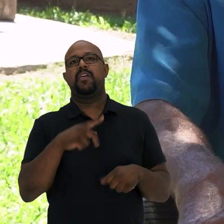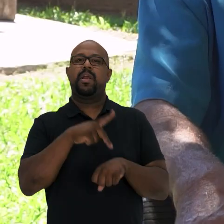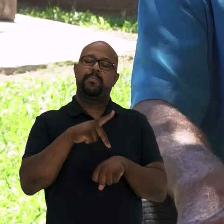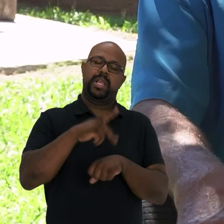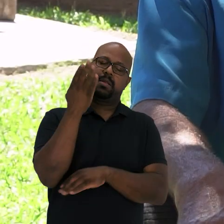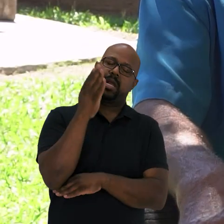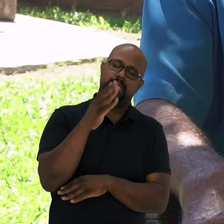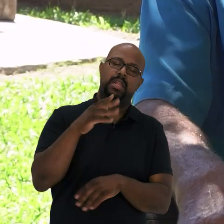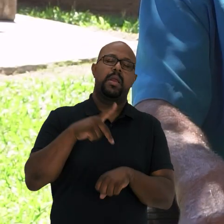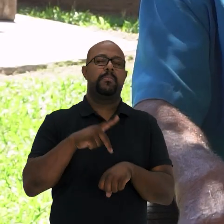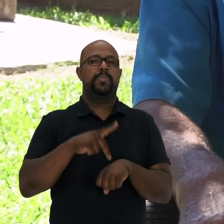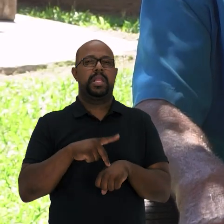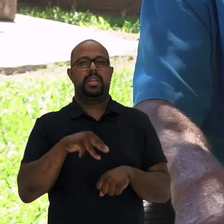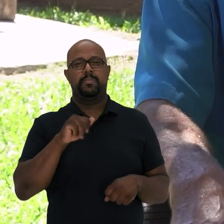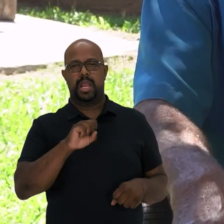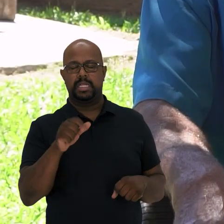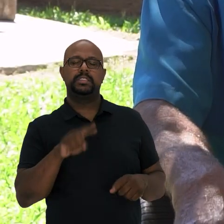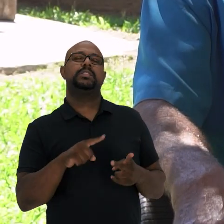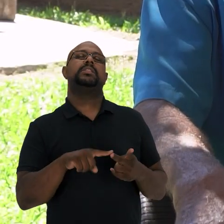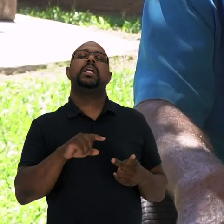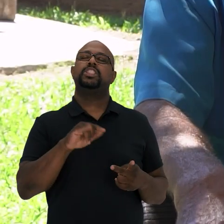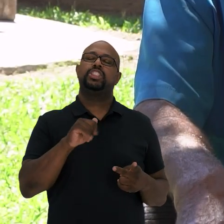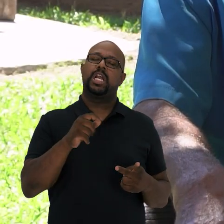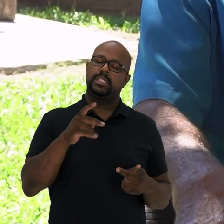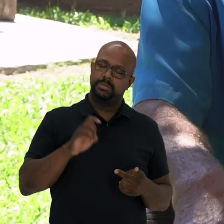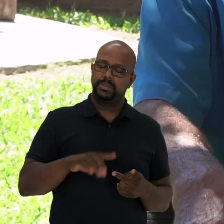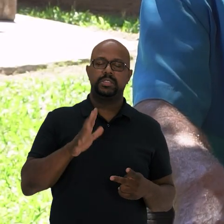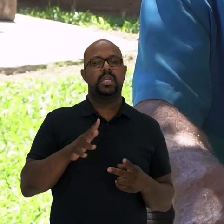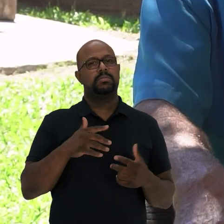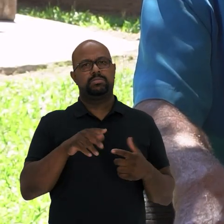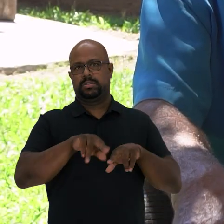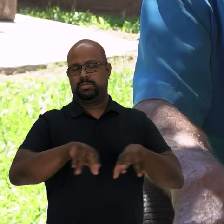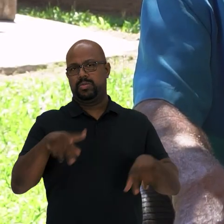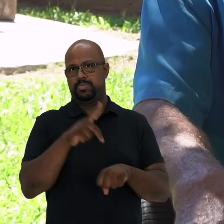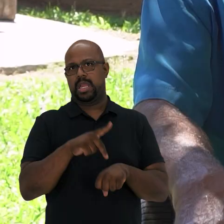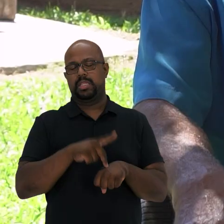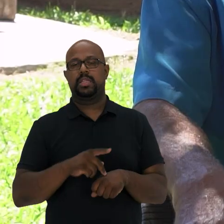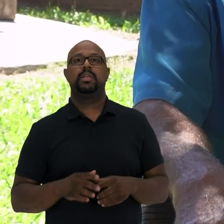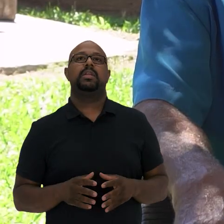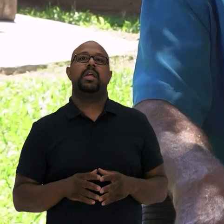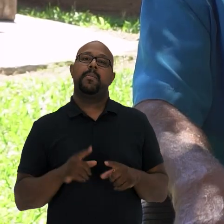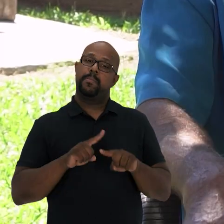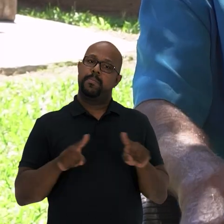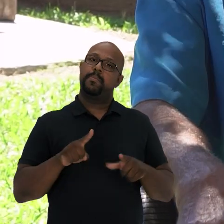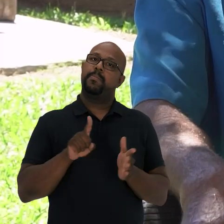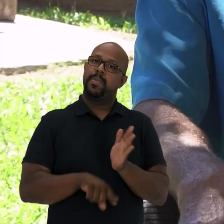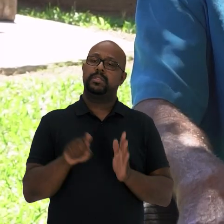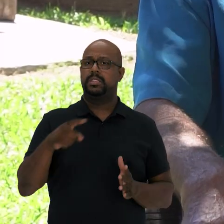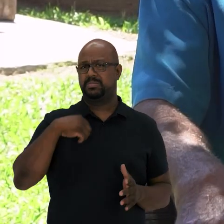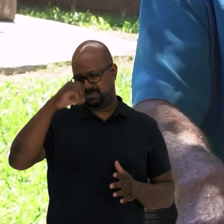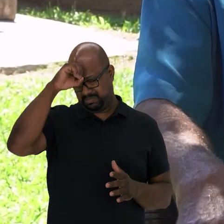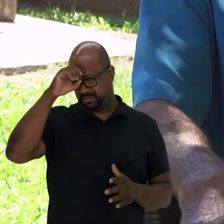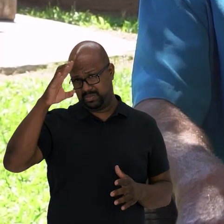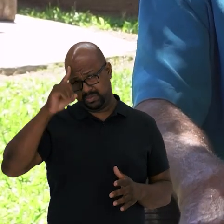trabalhavam com a pedra madeira, aliás, com a pedra massa, pedra águida, a jaspe. Eles trabalhavam com todo tipo de pedra, né? Menos essa aí que